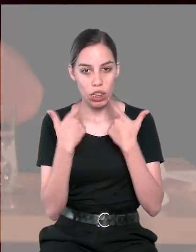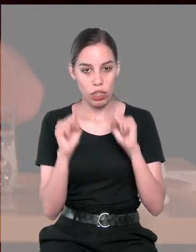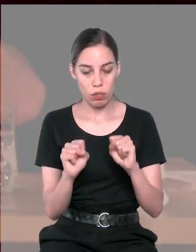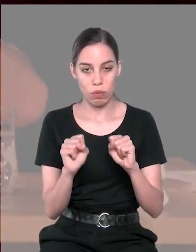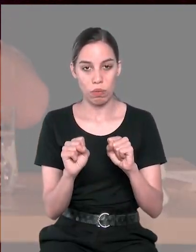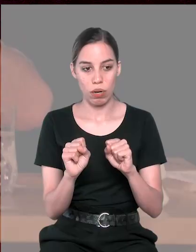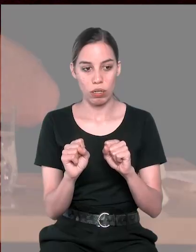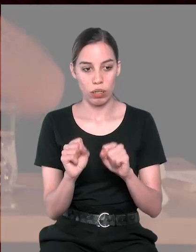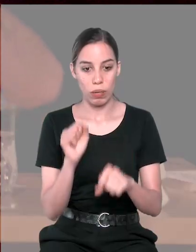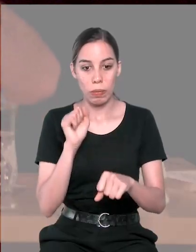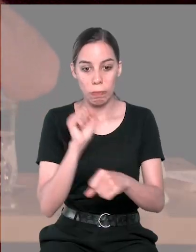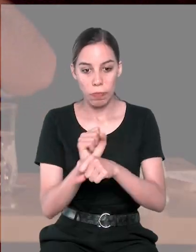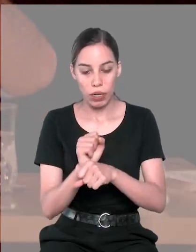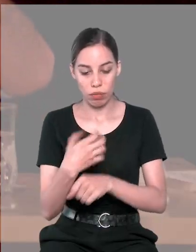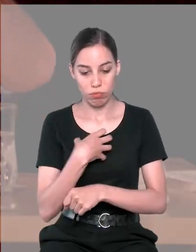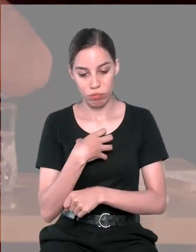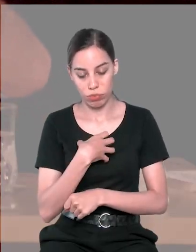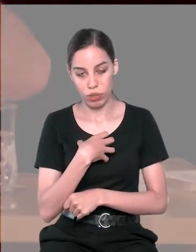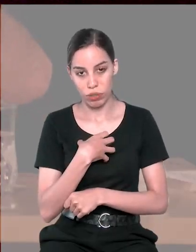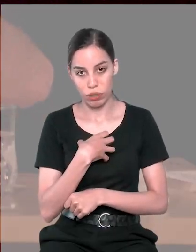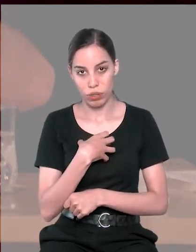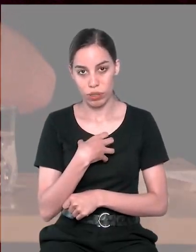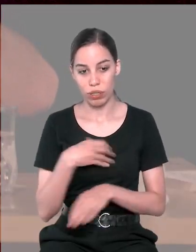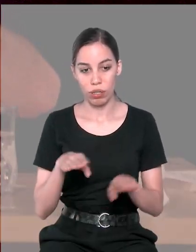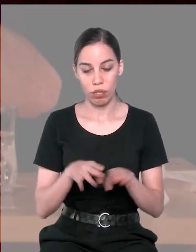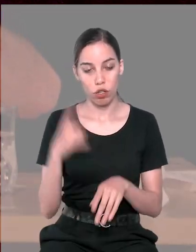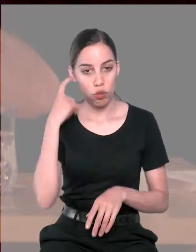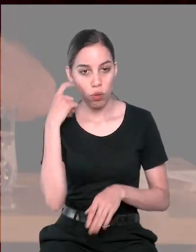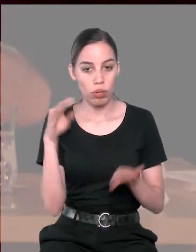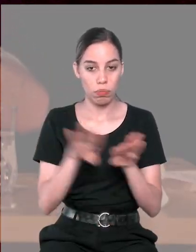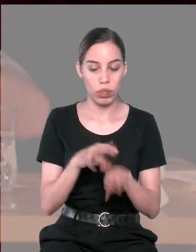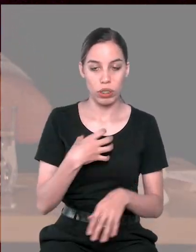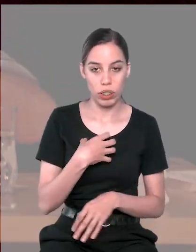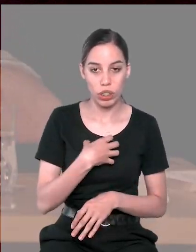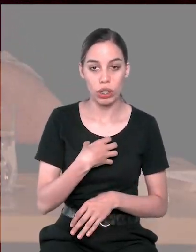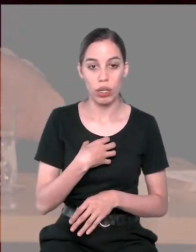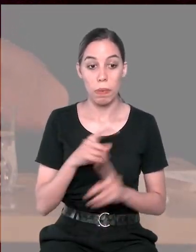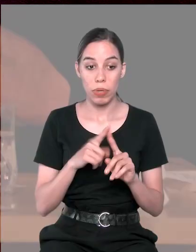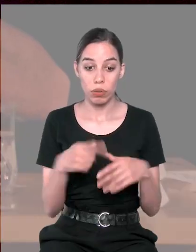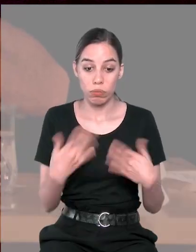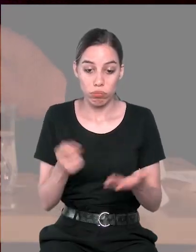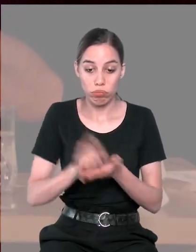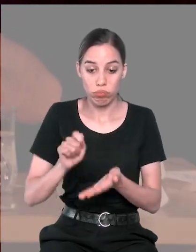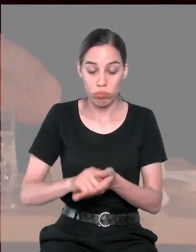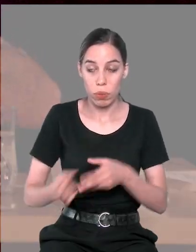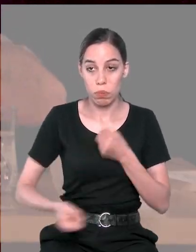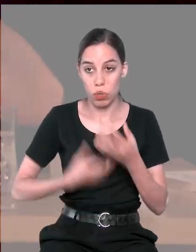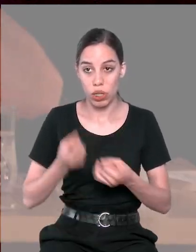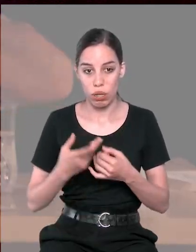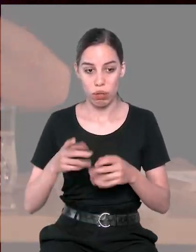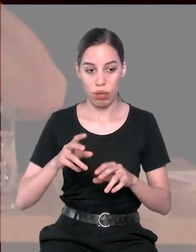maneira, ela estabilizasse as variações sensíveis entre o som e entre o sentido, mas quando você vai escrever poesia, quando você volta para esse